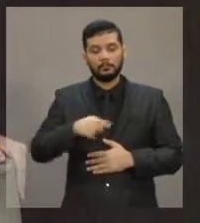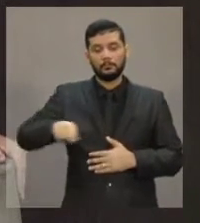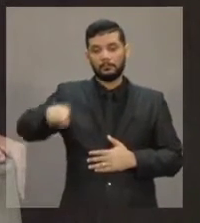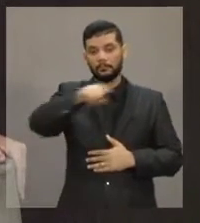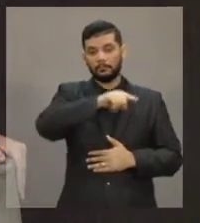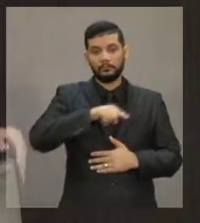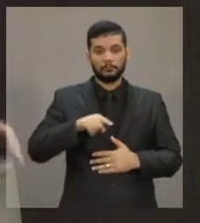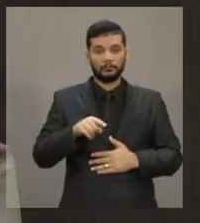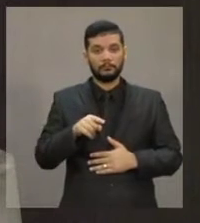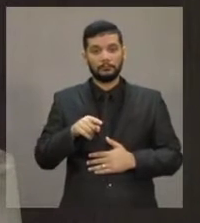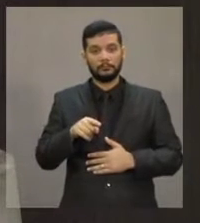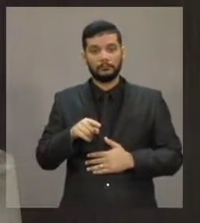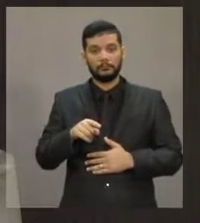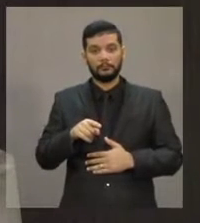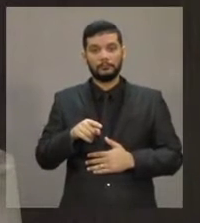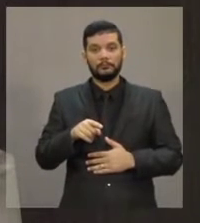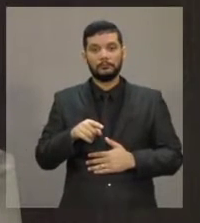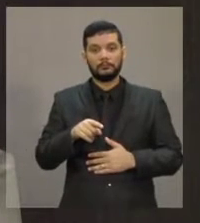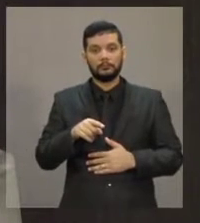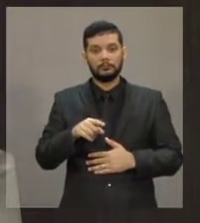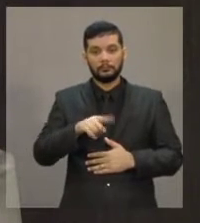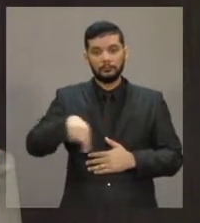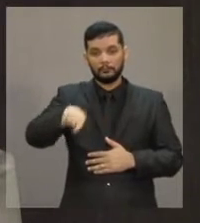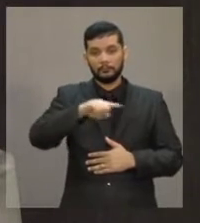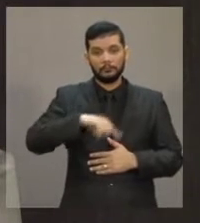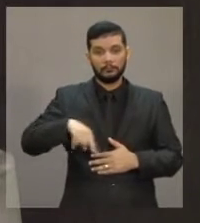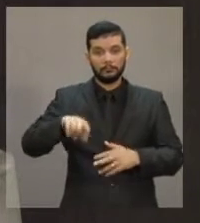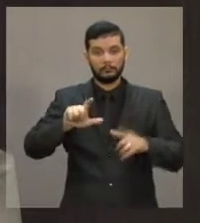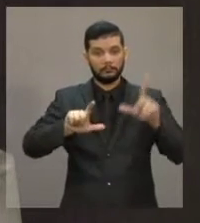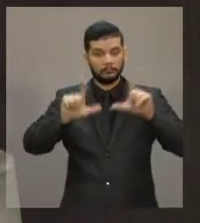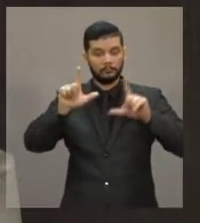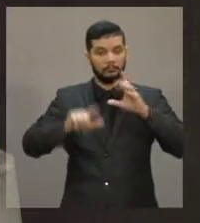ouvinte, o nosso telespectador,